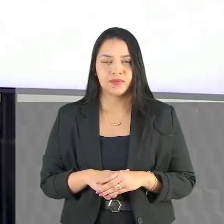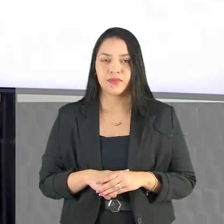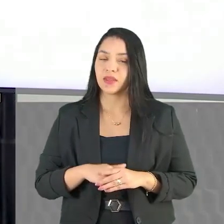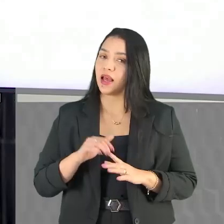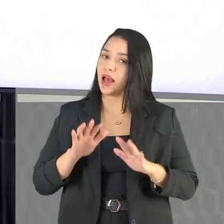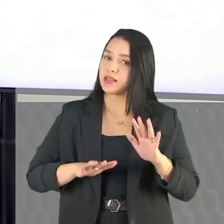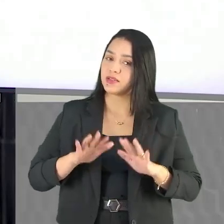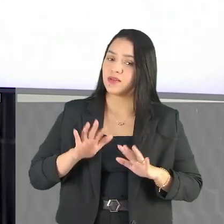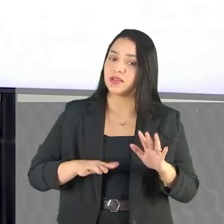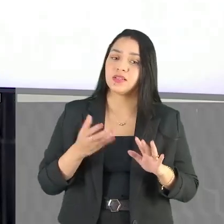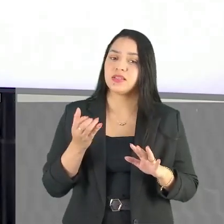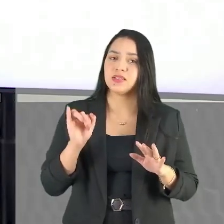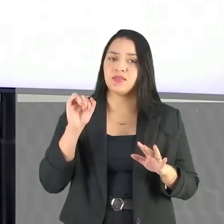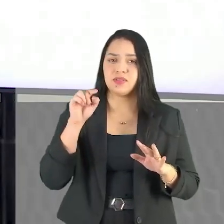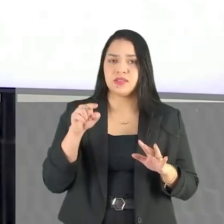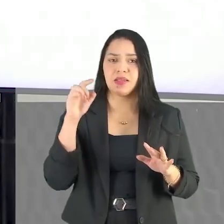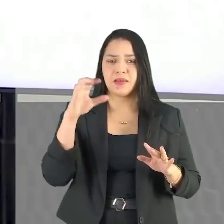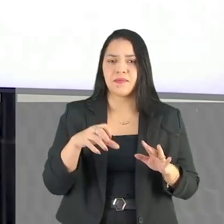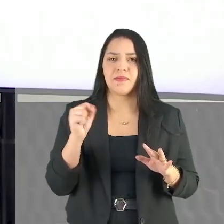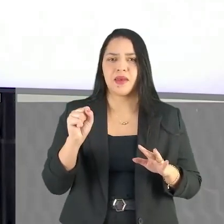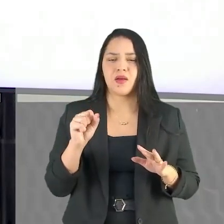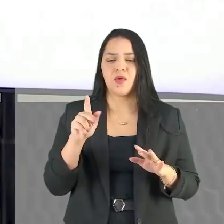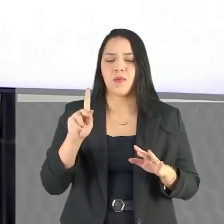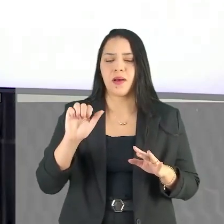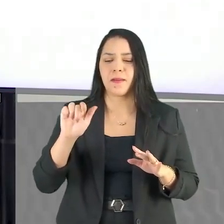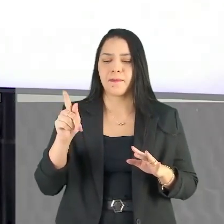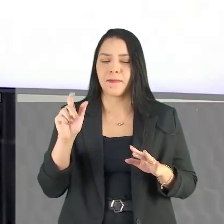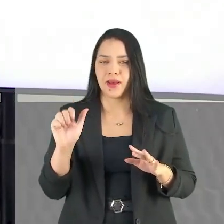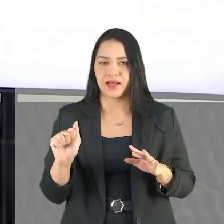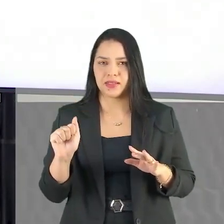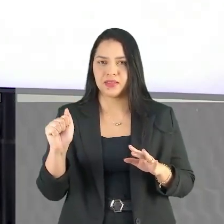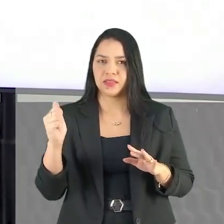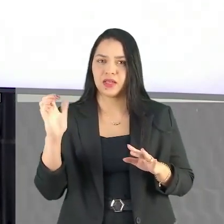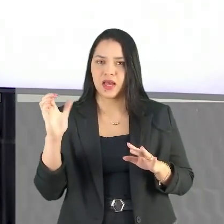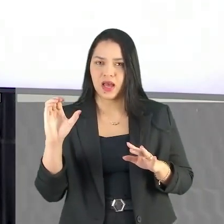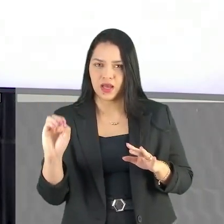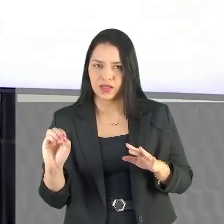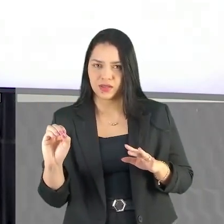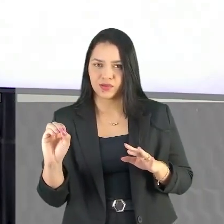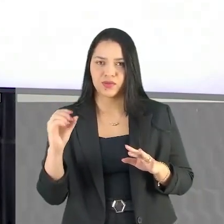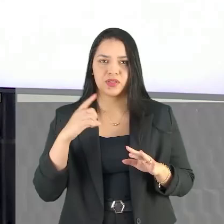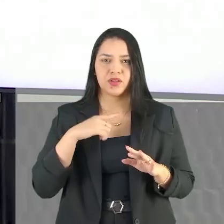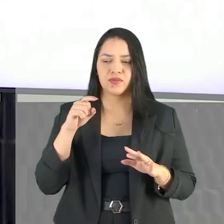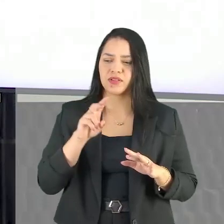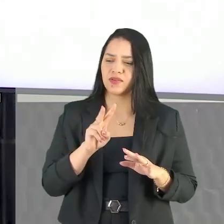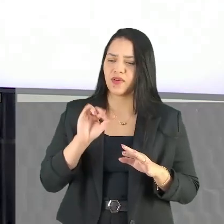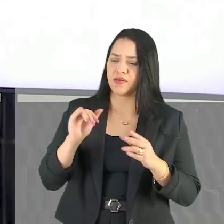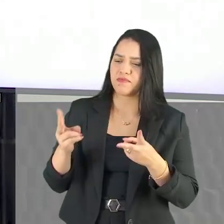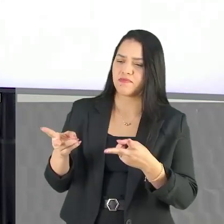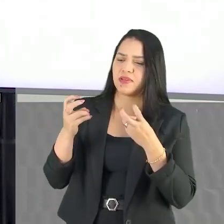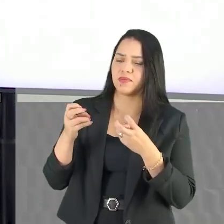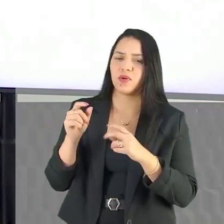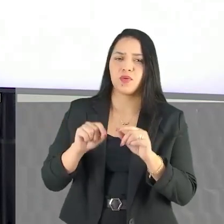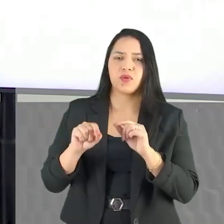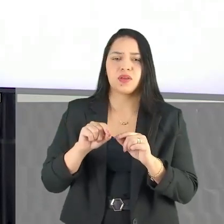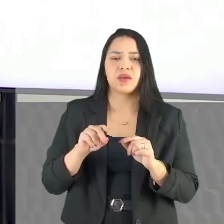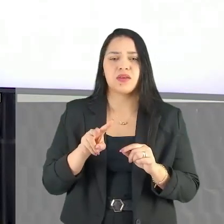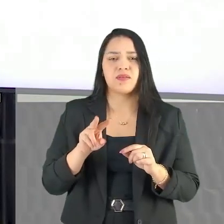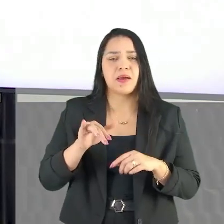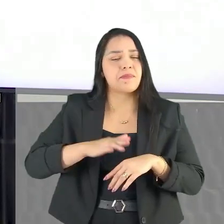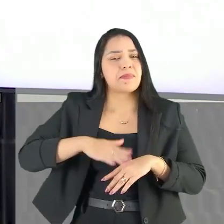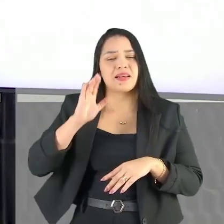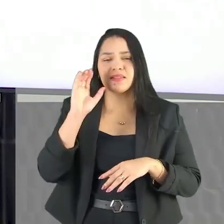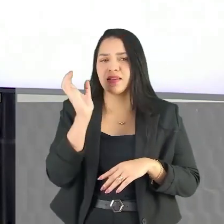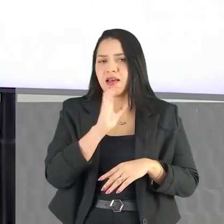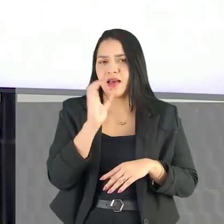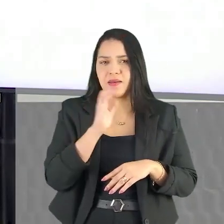Às vezes, se tu pegar, por exemplo, uma palha de aço dessa e deixar no ambiente e um prego, tu vai perceber que a palha de aço ela vai enferrujar muito mais